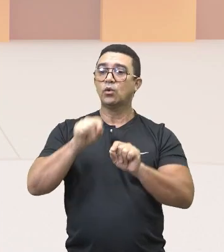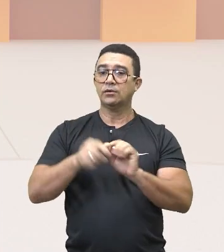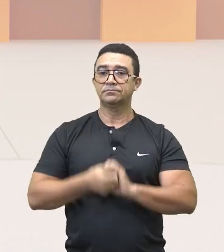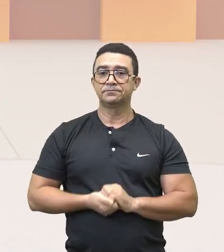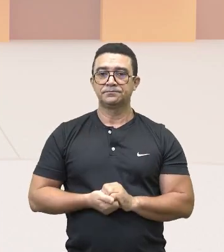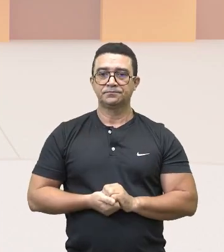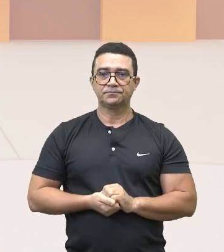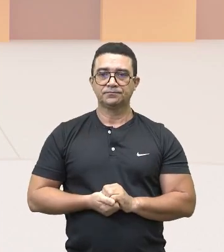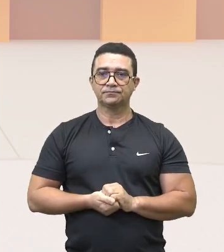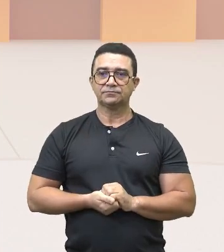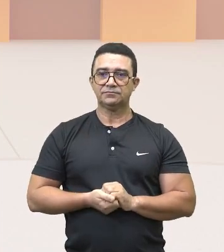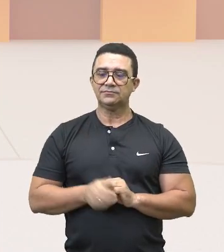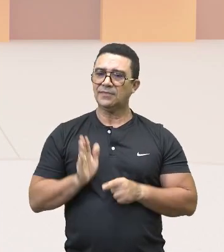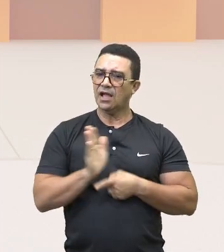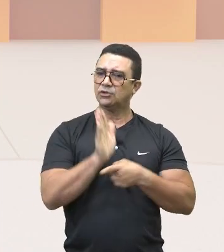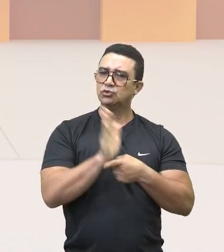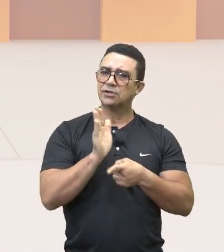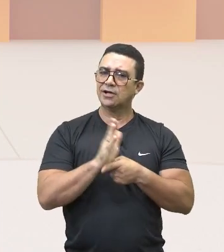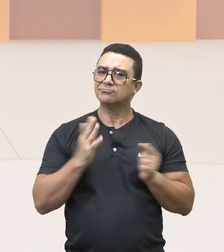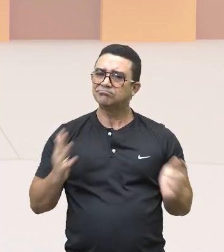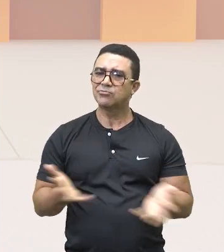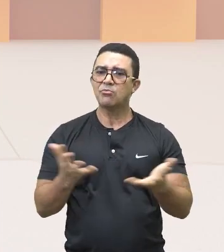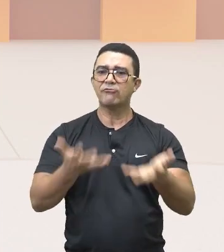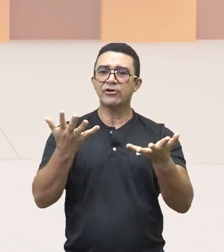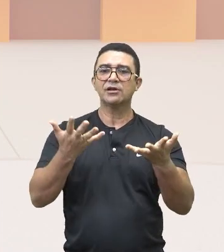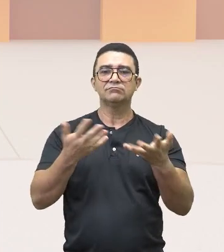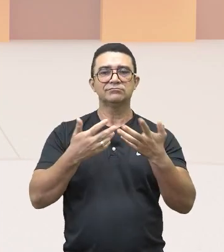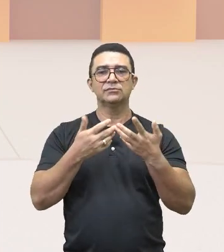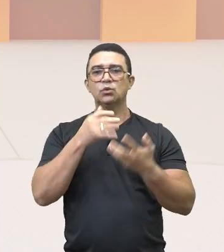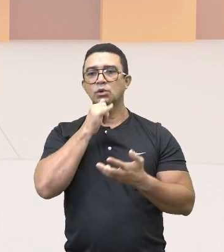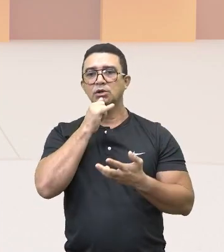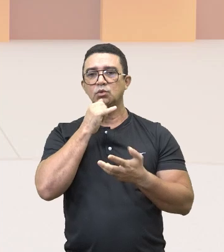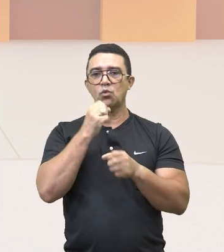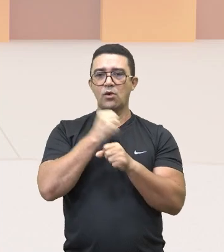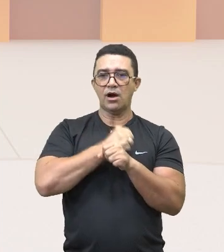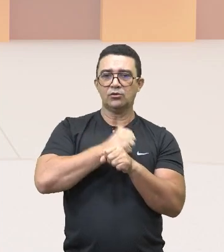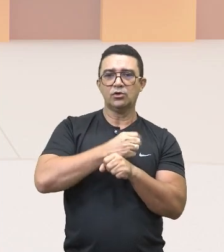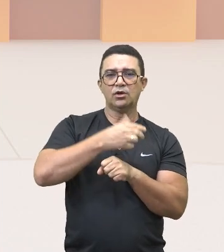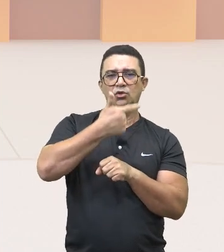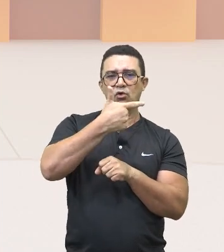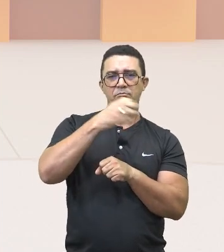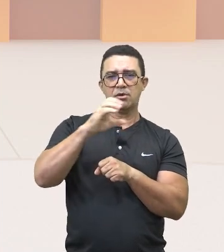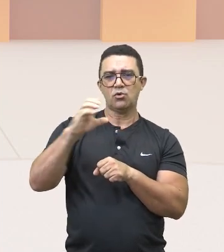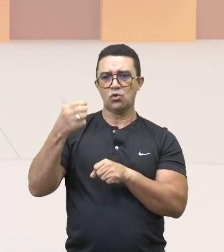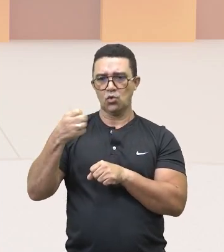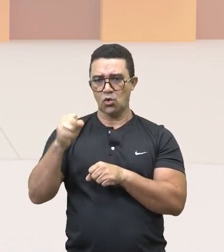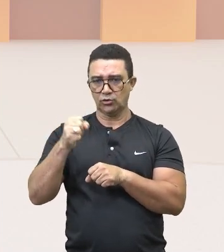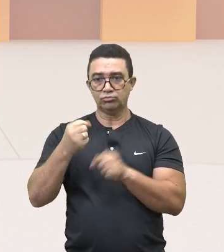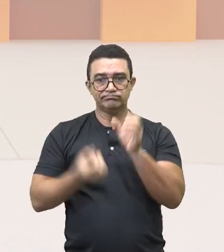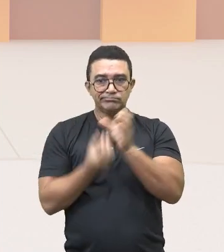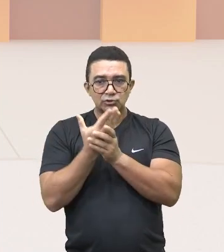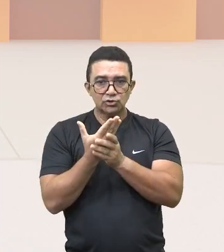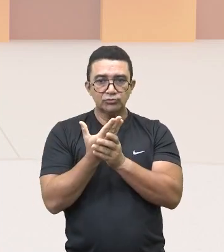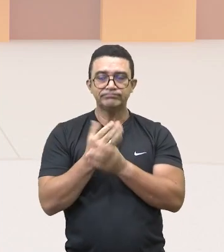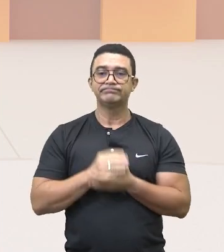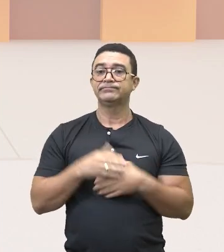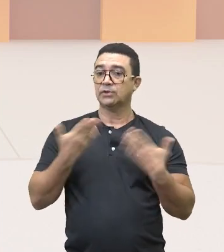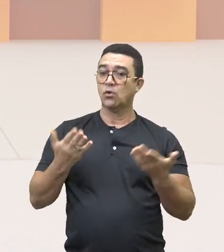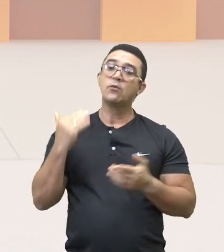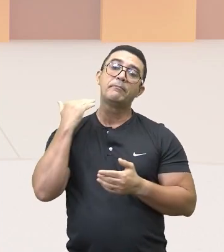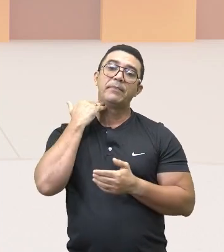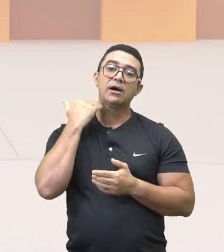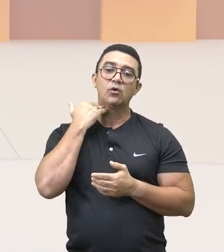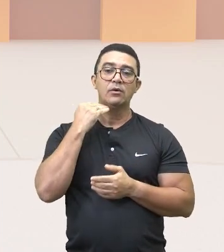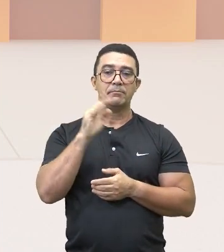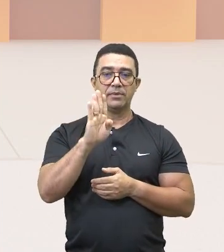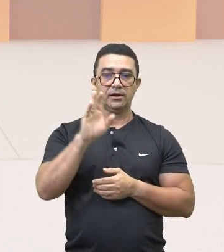ajudam, né, a fomentar a questão natural. Foi criada lá em 2008. E como é que funciona, pessoal? O BNDES, como a gente está